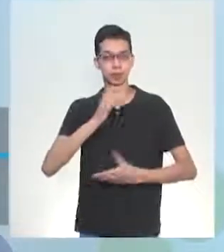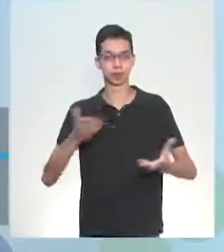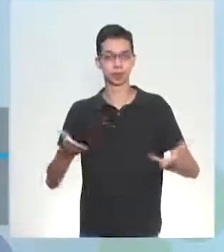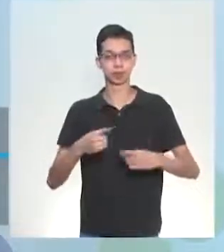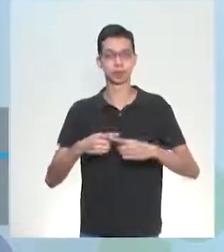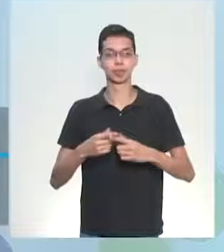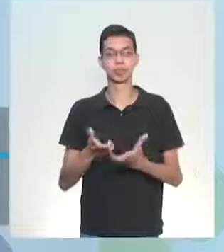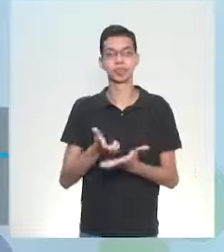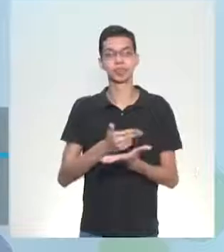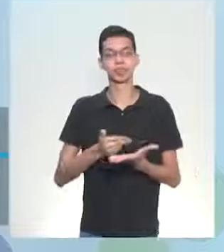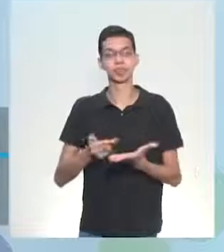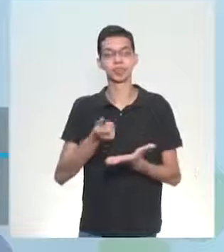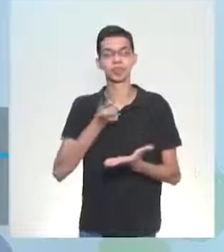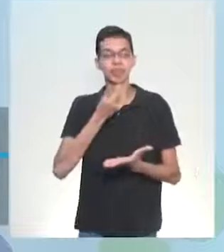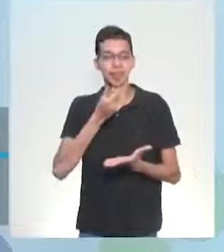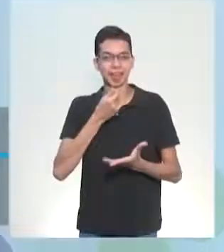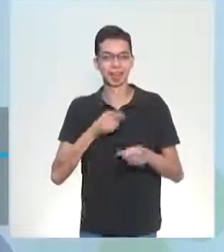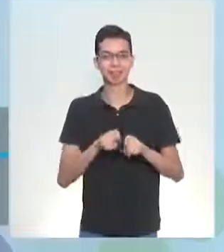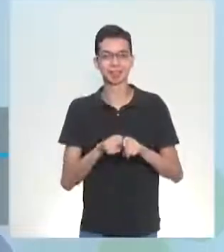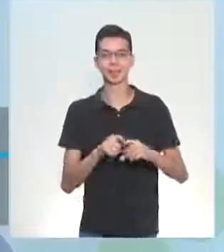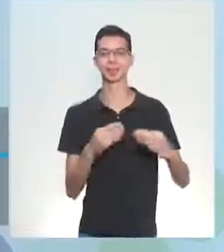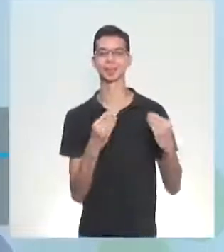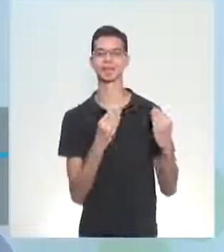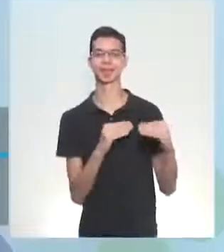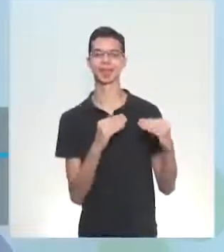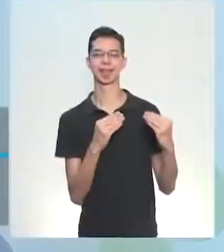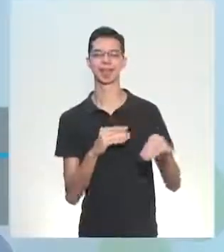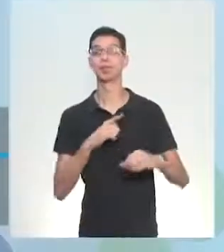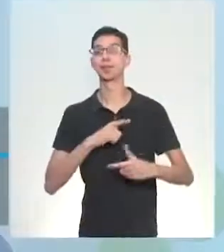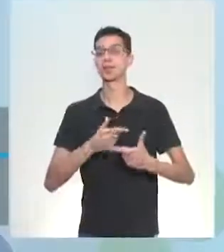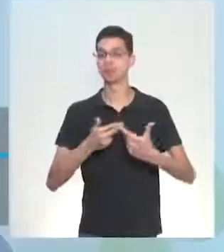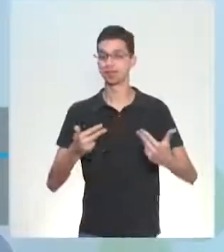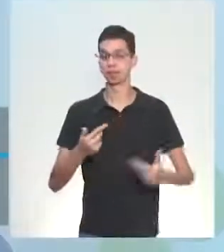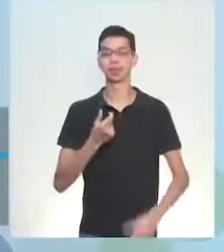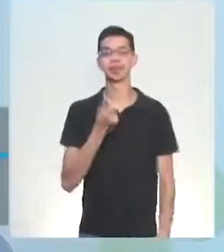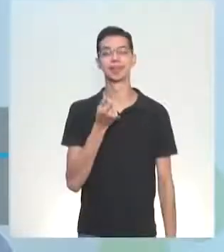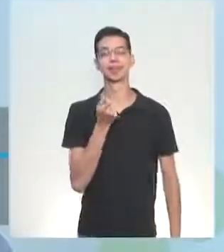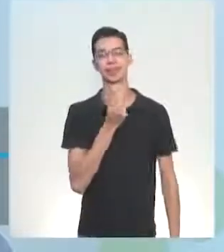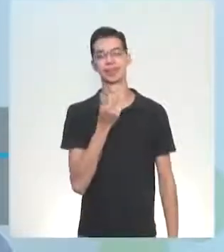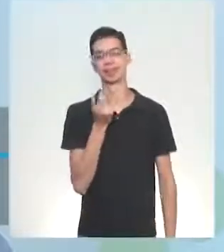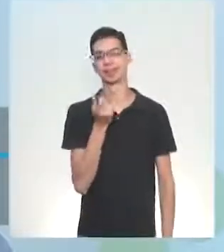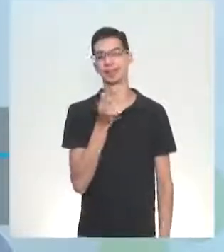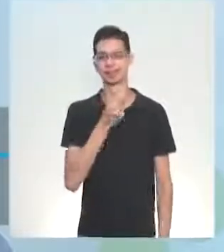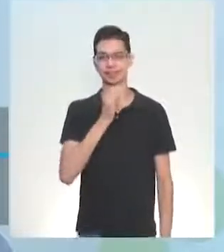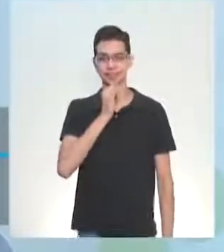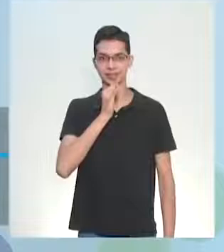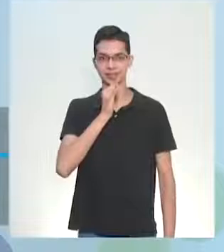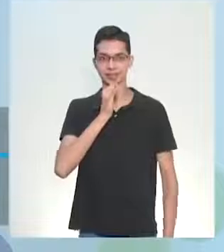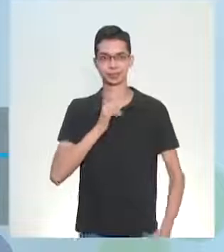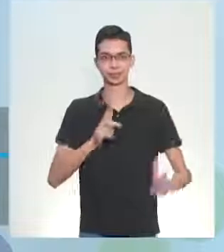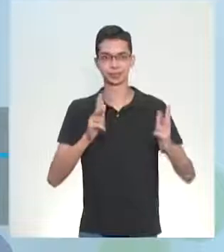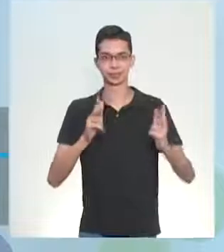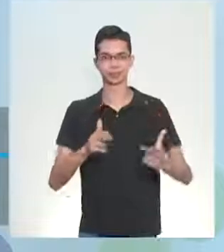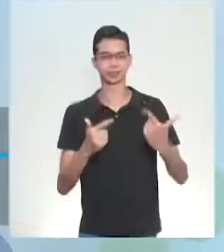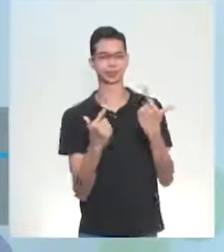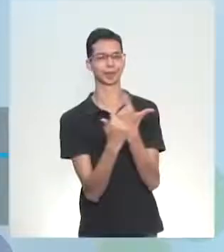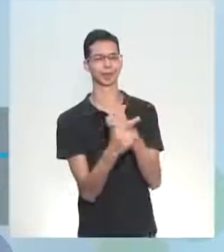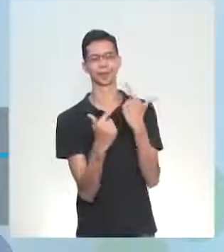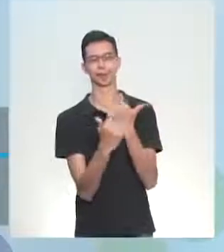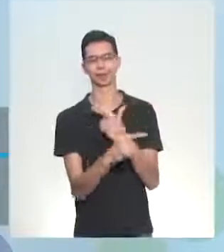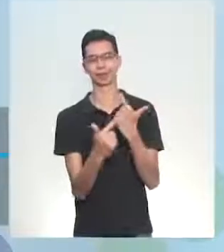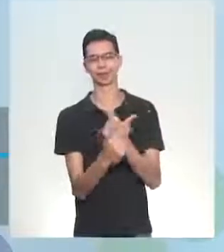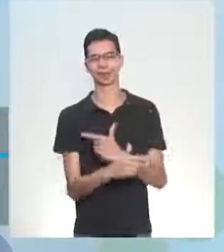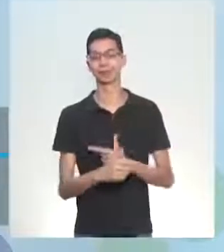meme, entra na parte de ter um pouco dessa coisa de sátira, de tirar um sarro, literalmente, como nós costumamos falar, para